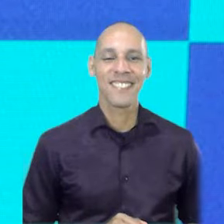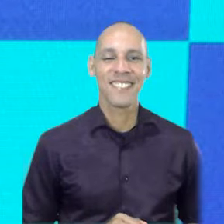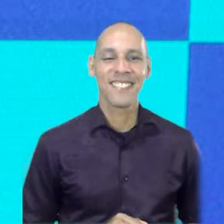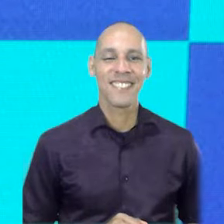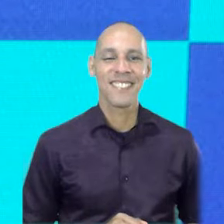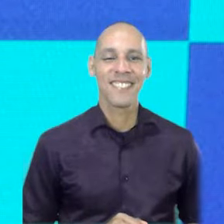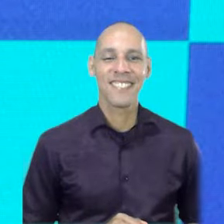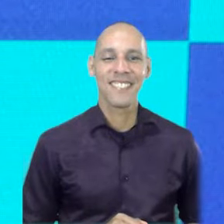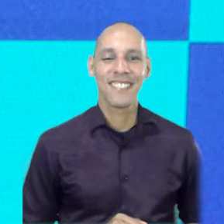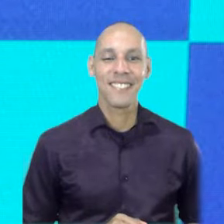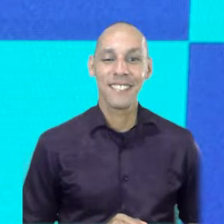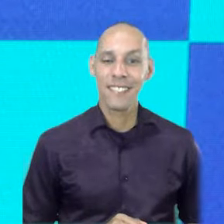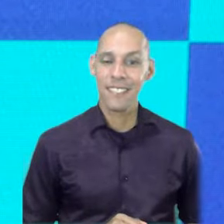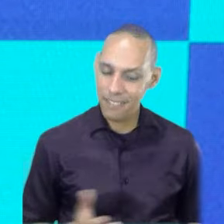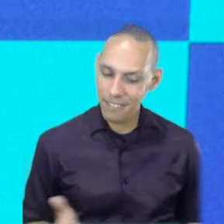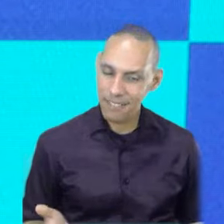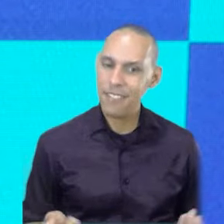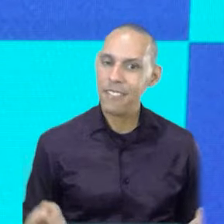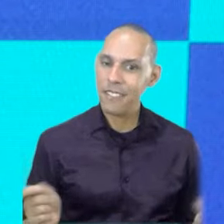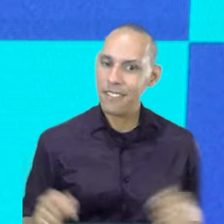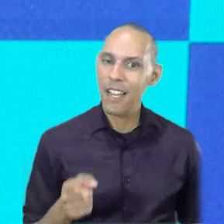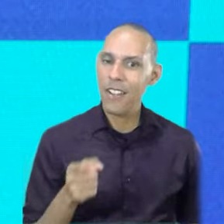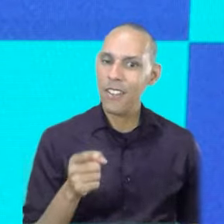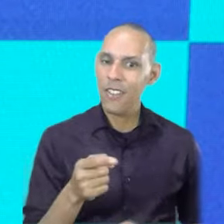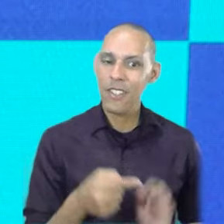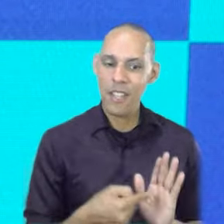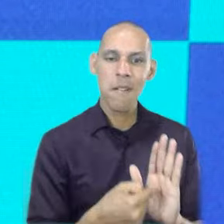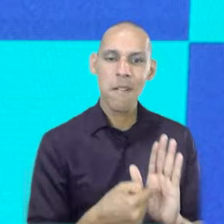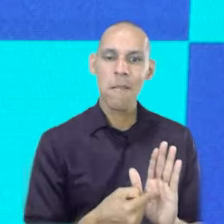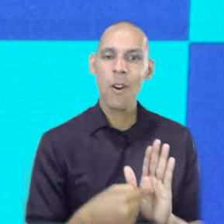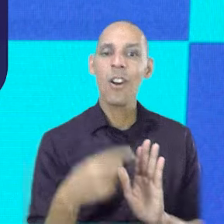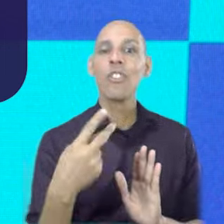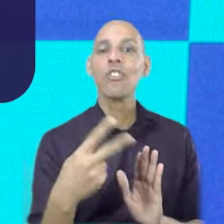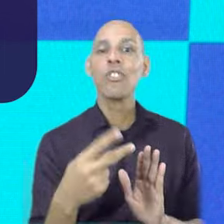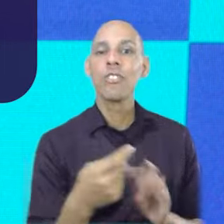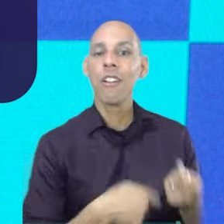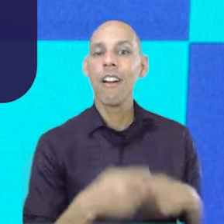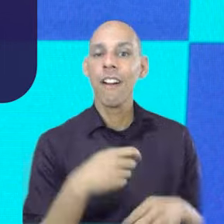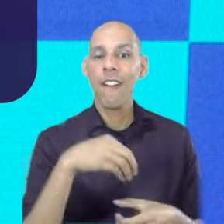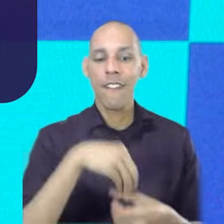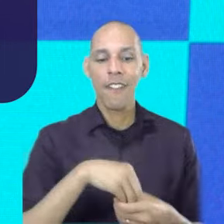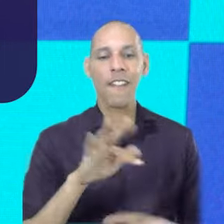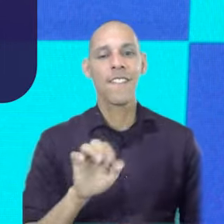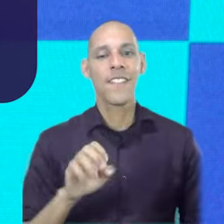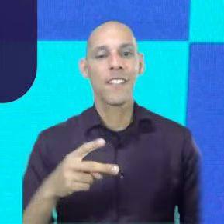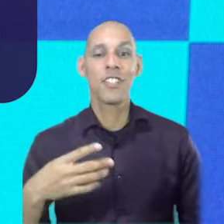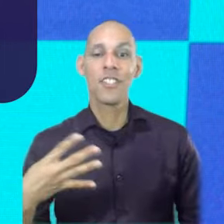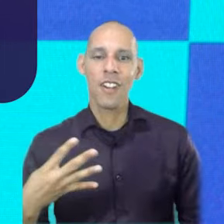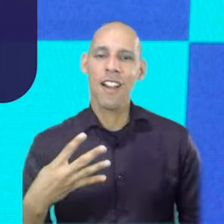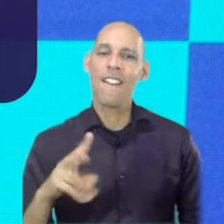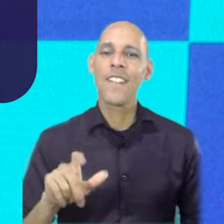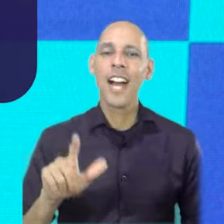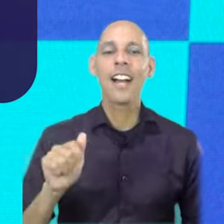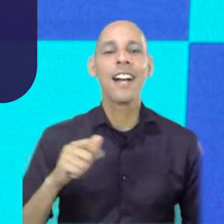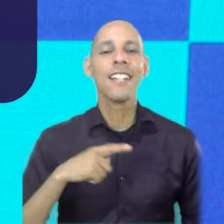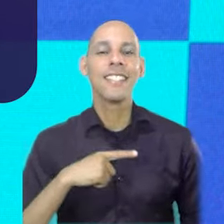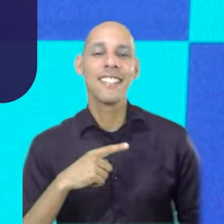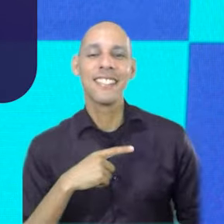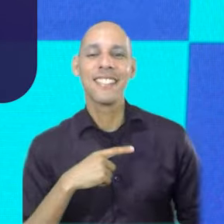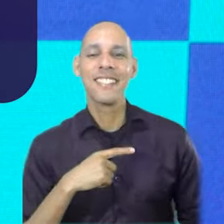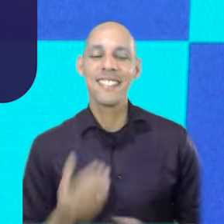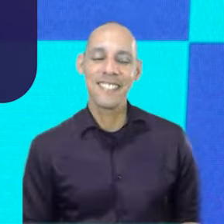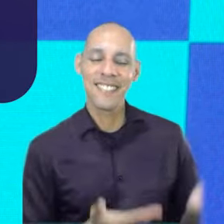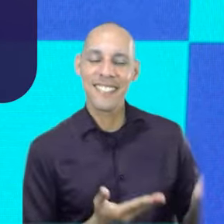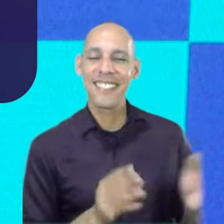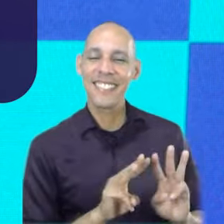E ainda dá tempo de se tornar um expositor na FE24. As últimas vagas estão disponíveis e os detalhes estão no site